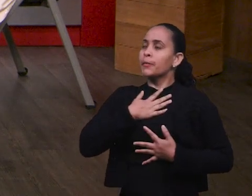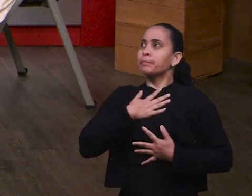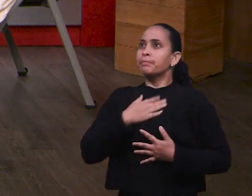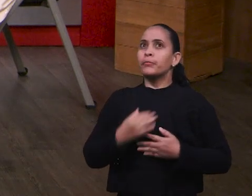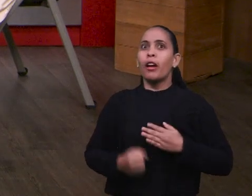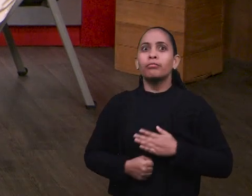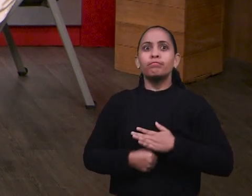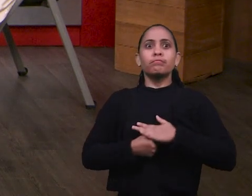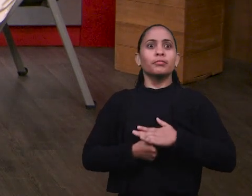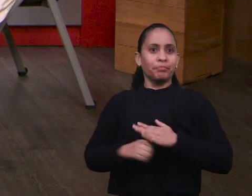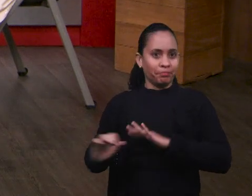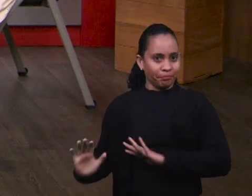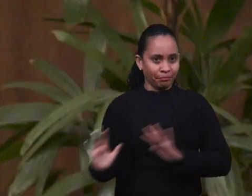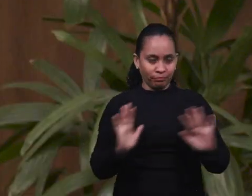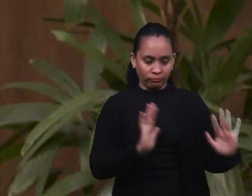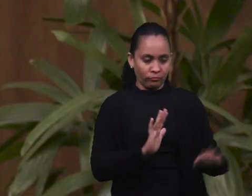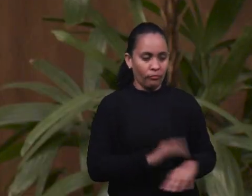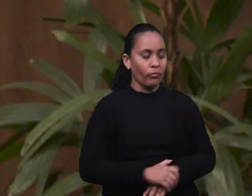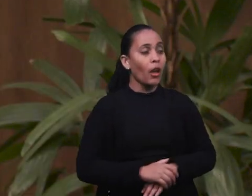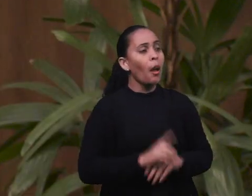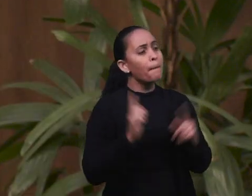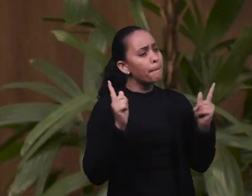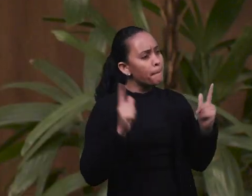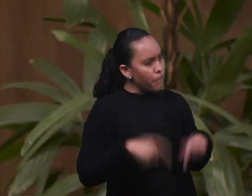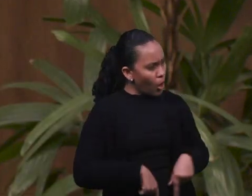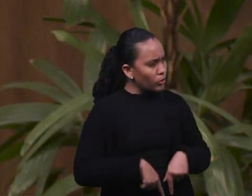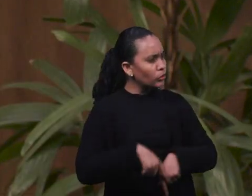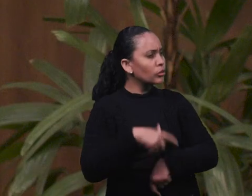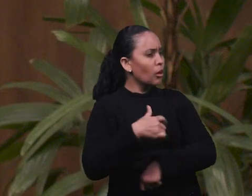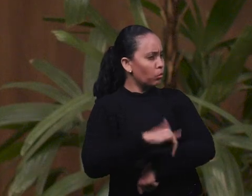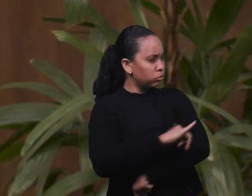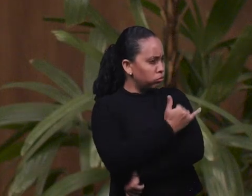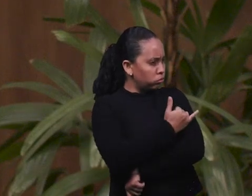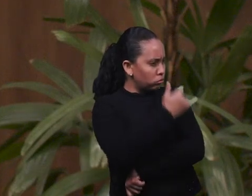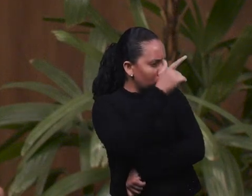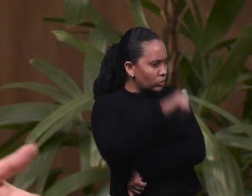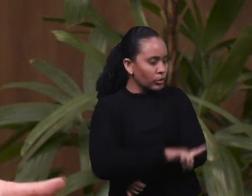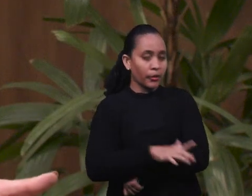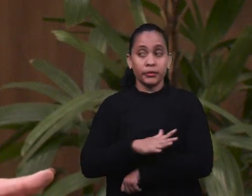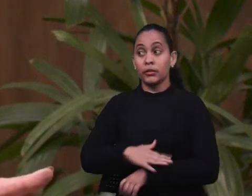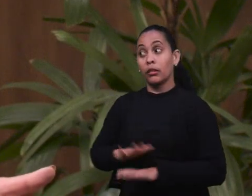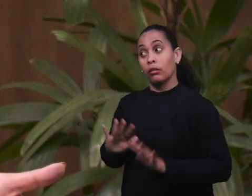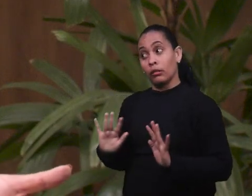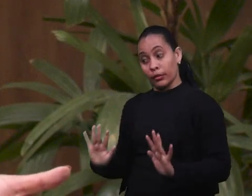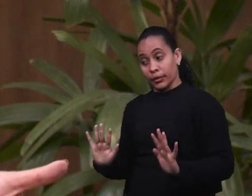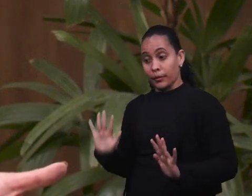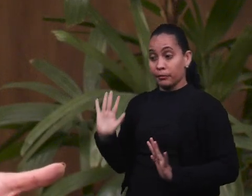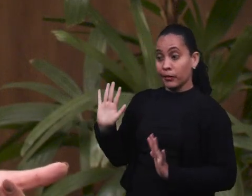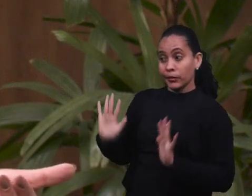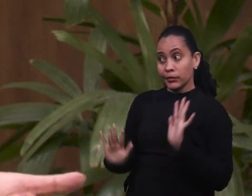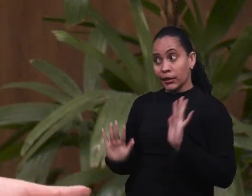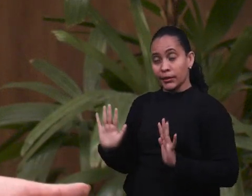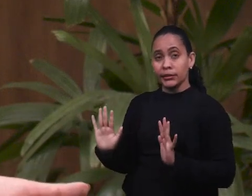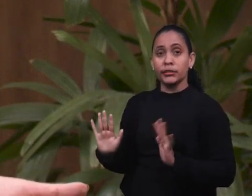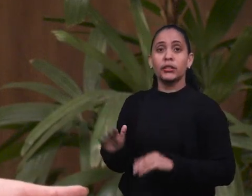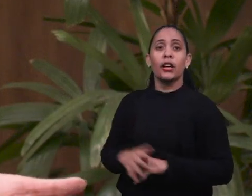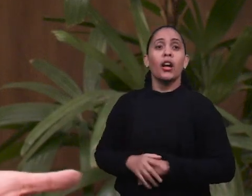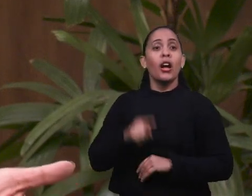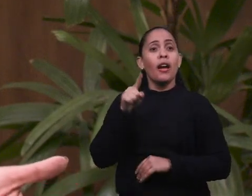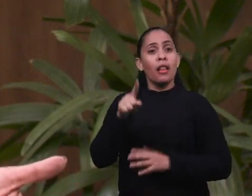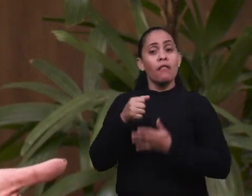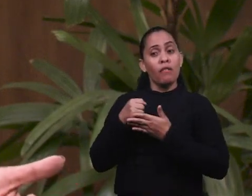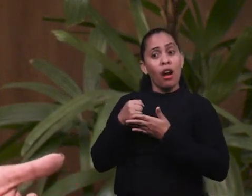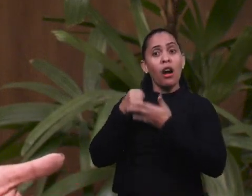não é o que geralmente acontece. O que acontece é porque, assim, a canetinha, ela é um meio, ela vai te dar a condição,